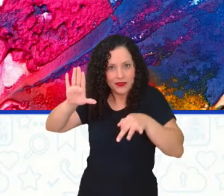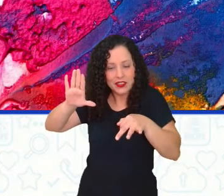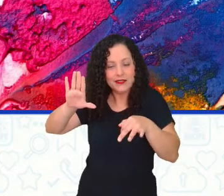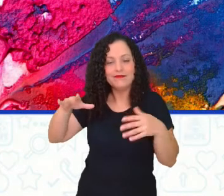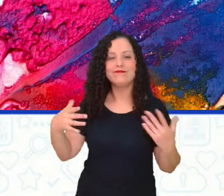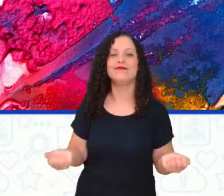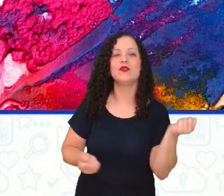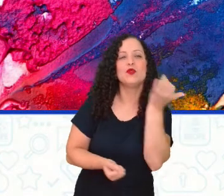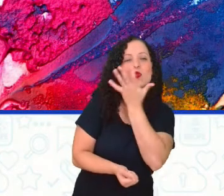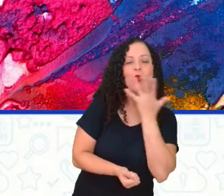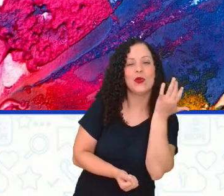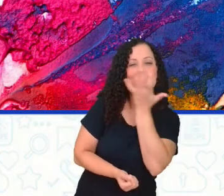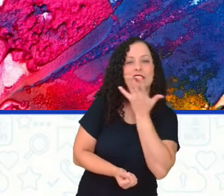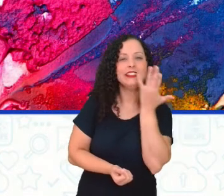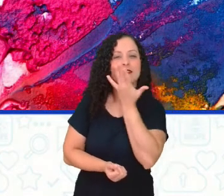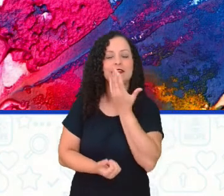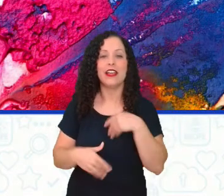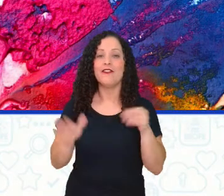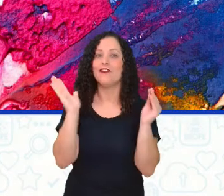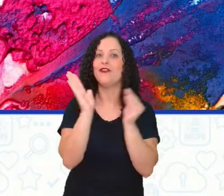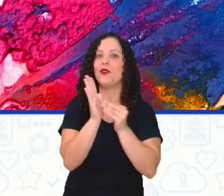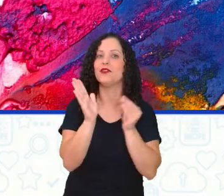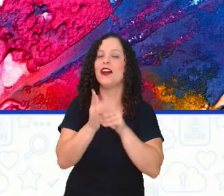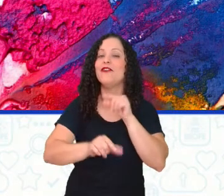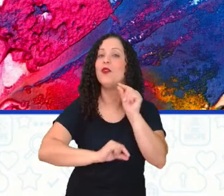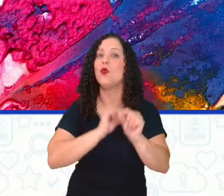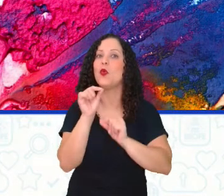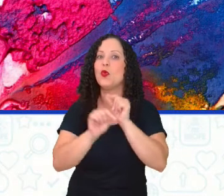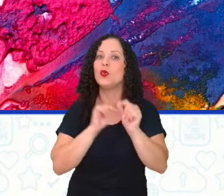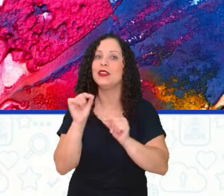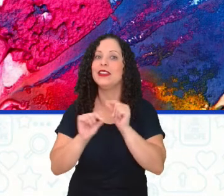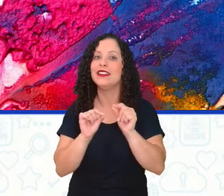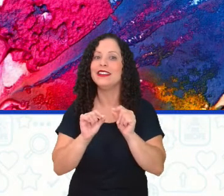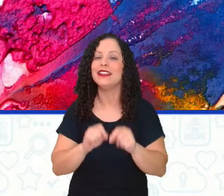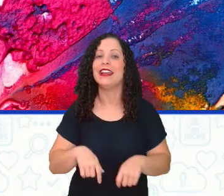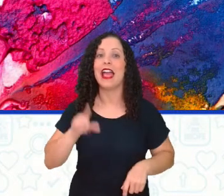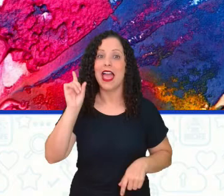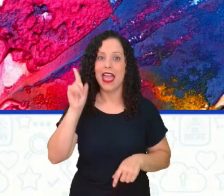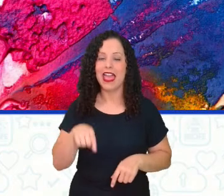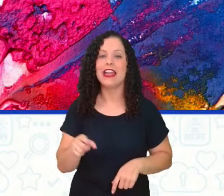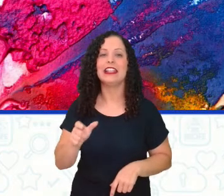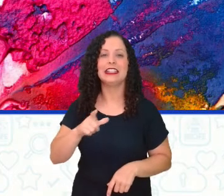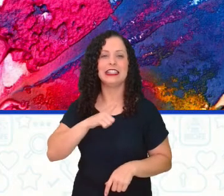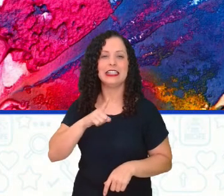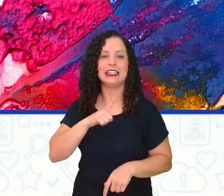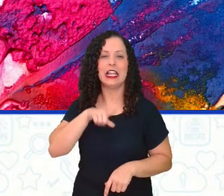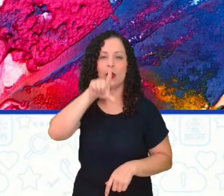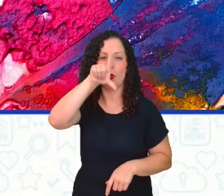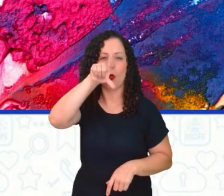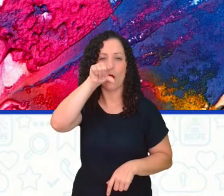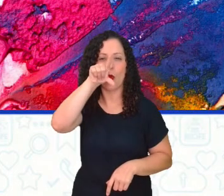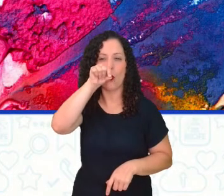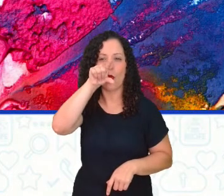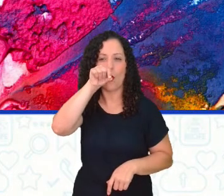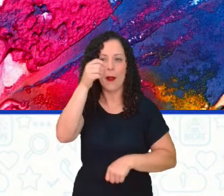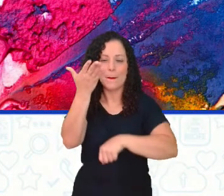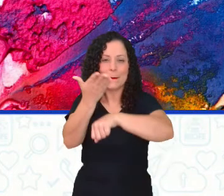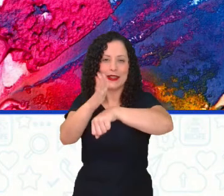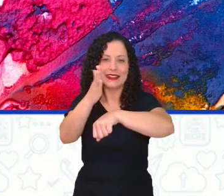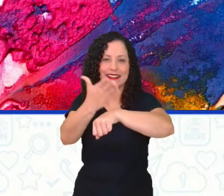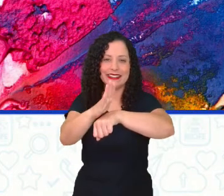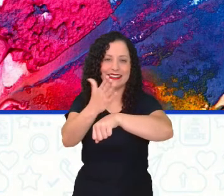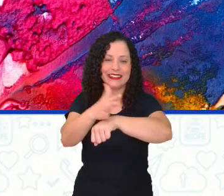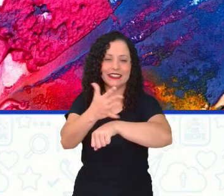estaria terminado. Faltava uma garça, né? Pensou ela. E escolheu uma meada branca matizada de rosa. Então a gente tem aqui